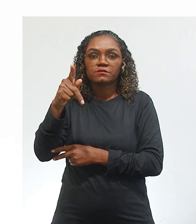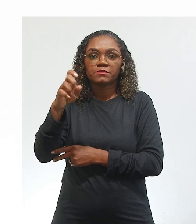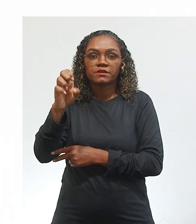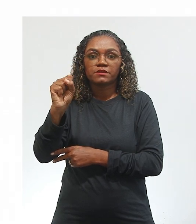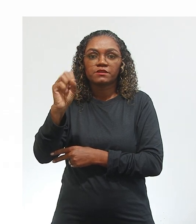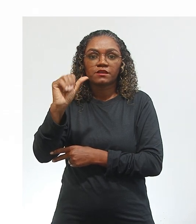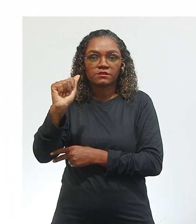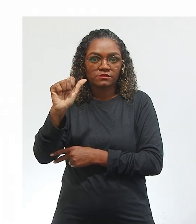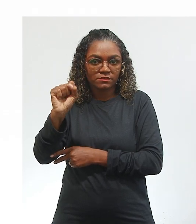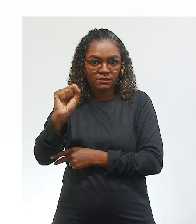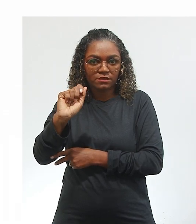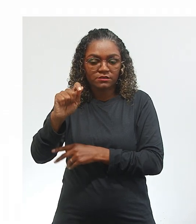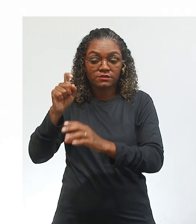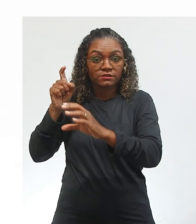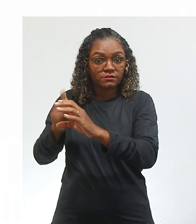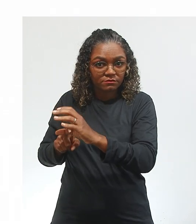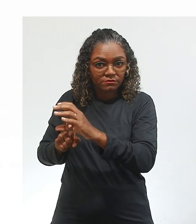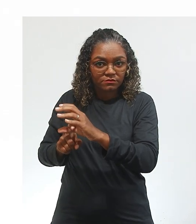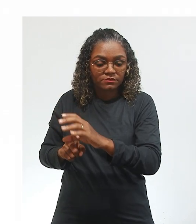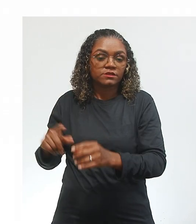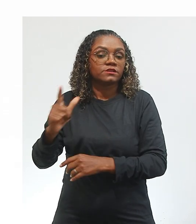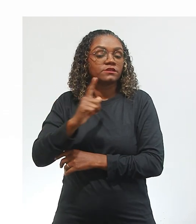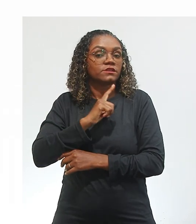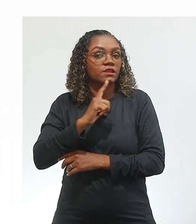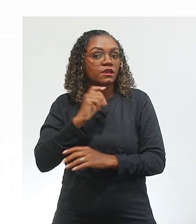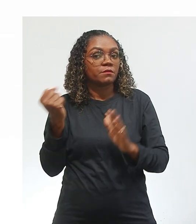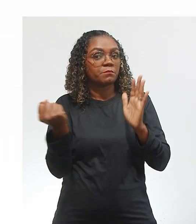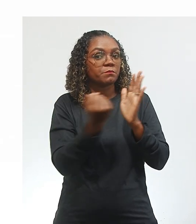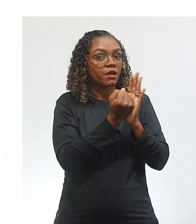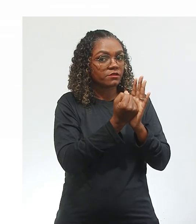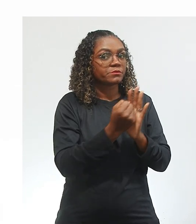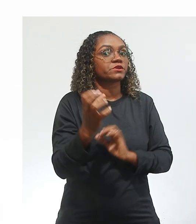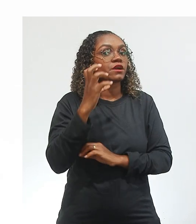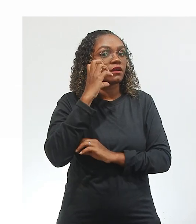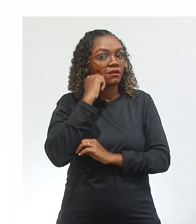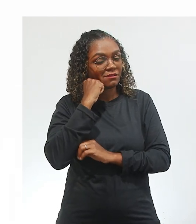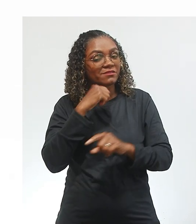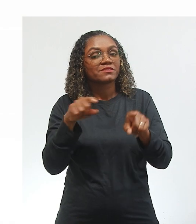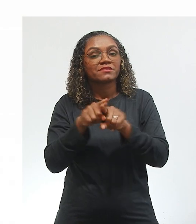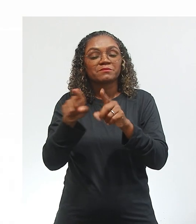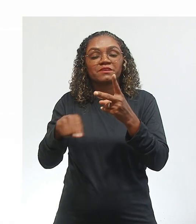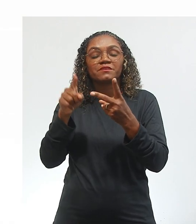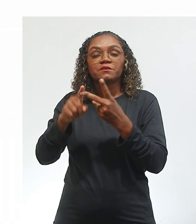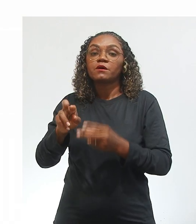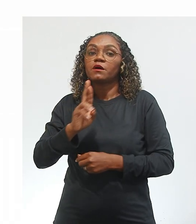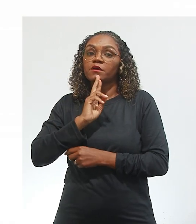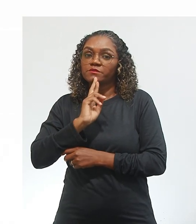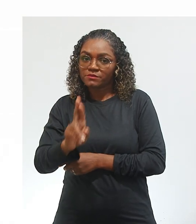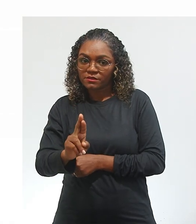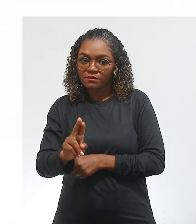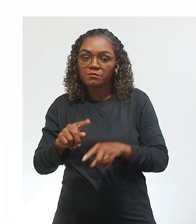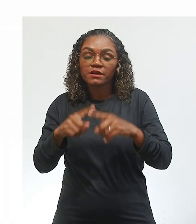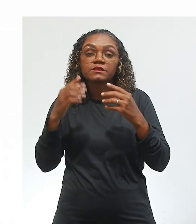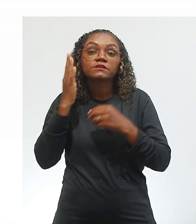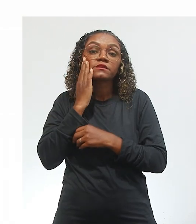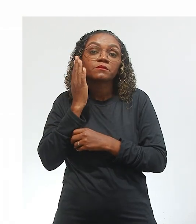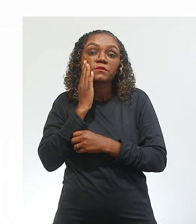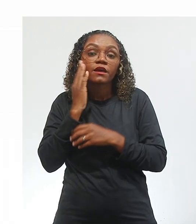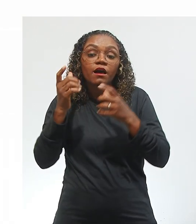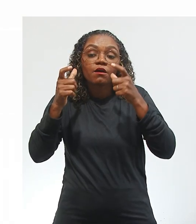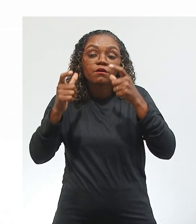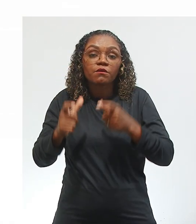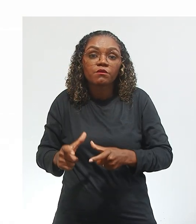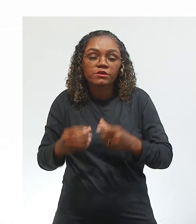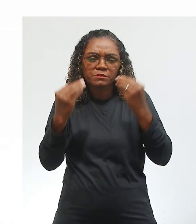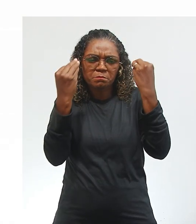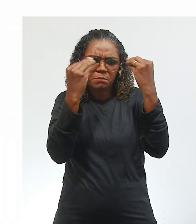que existem as contas patrimoniais e as contas de resultado. Então, onde que vão ser